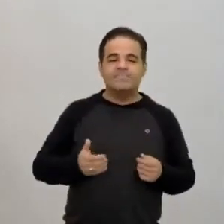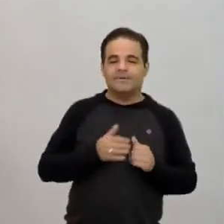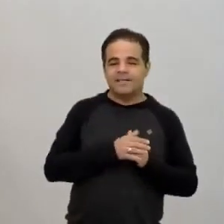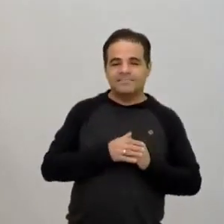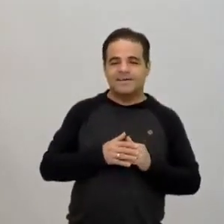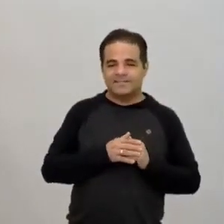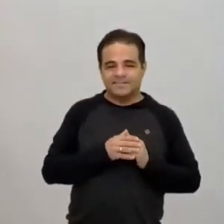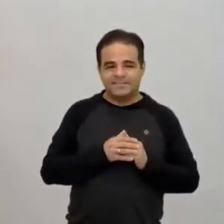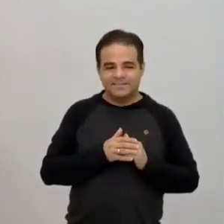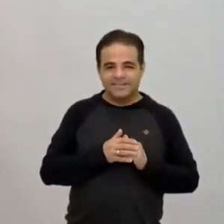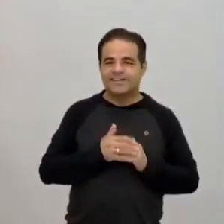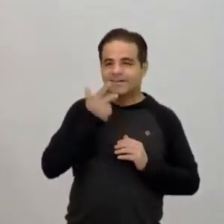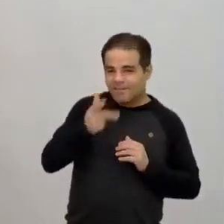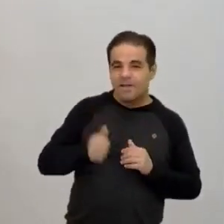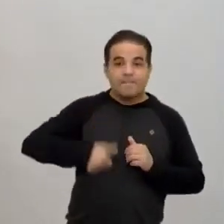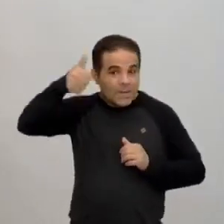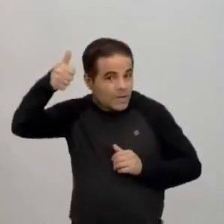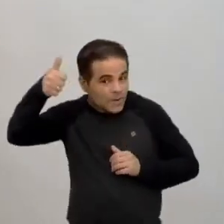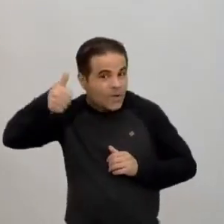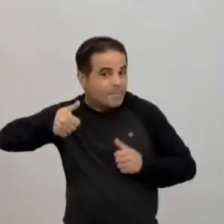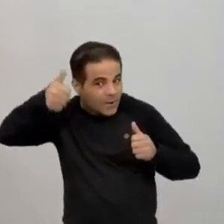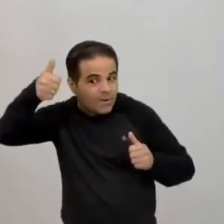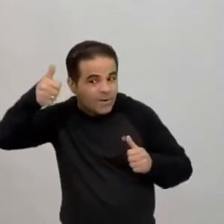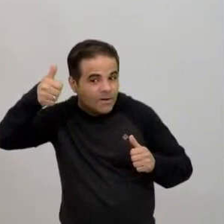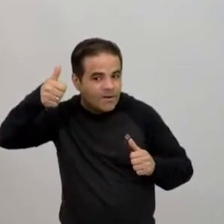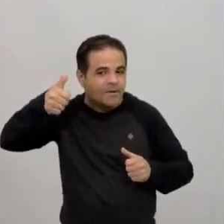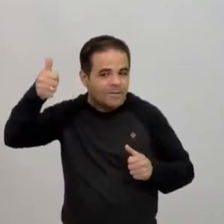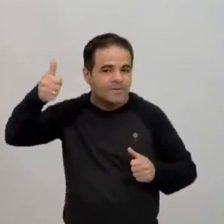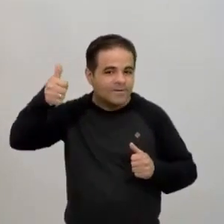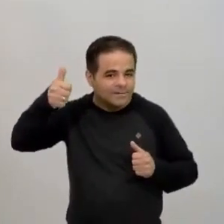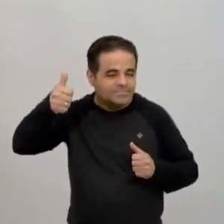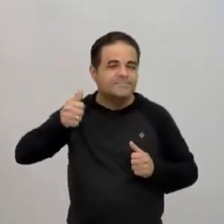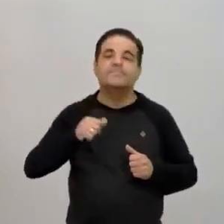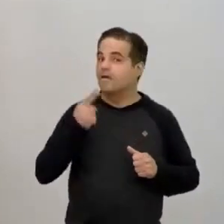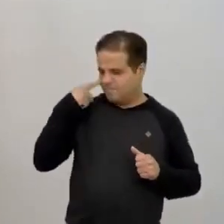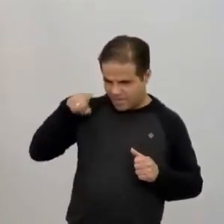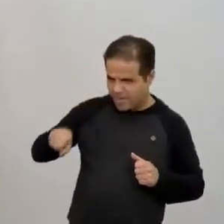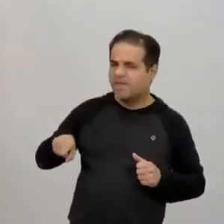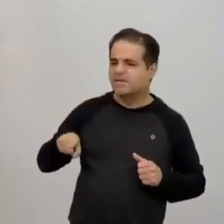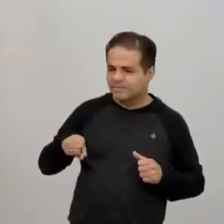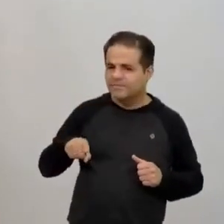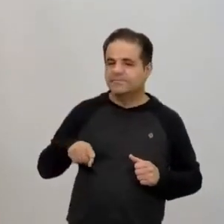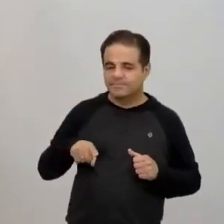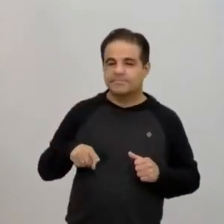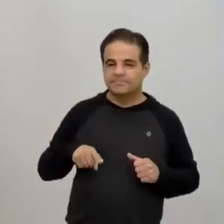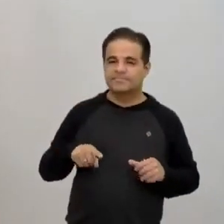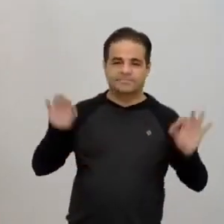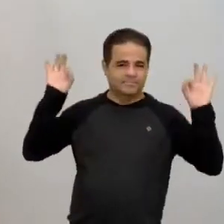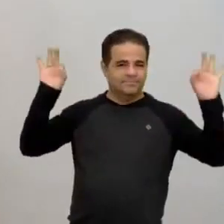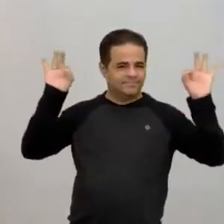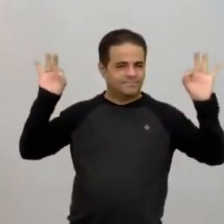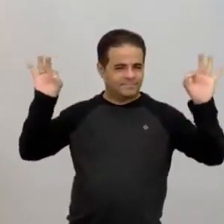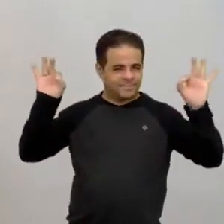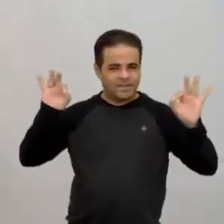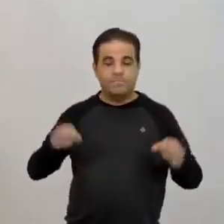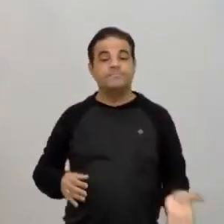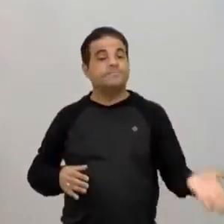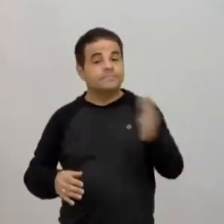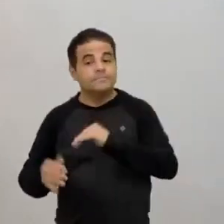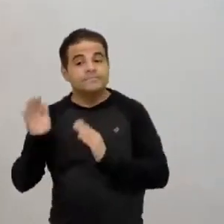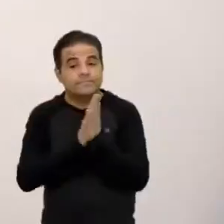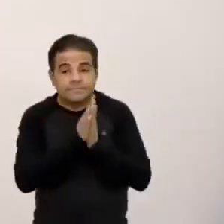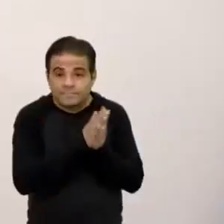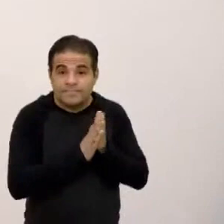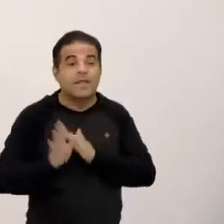Era nesse sentido. Aí, tá, melhorou, não melhorou? Aí, ó, tá vendo? Chique. Gente,